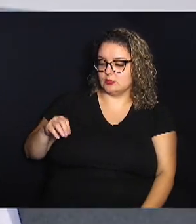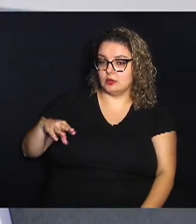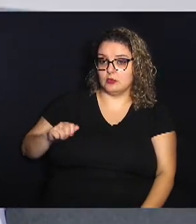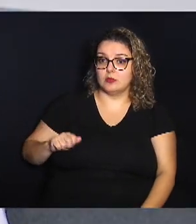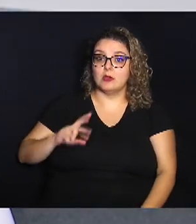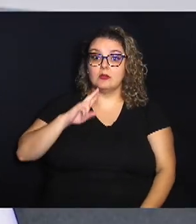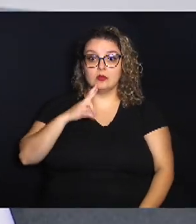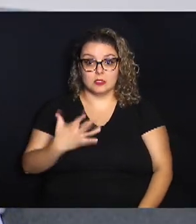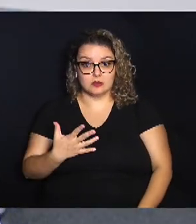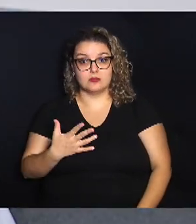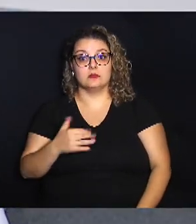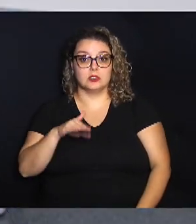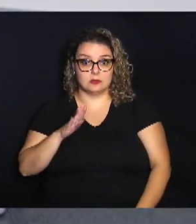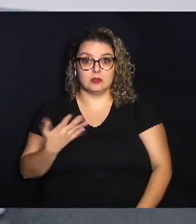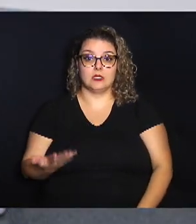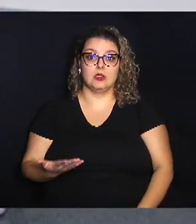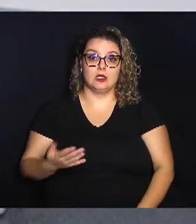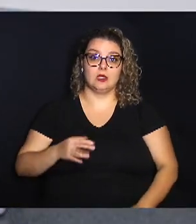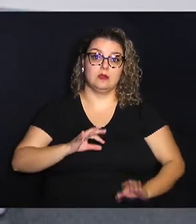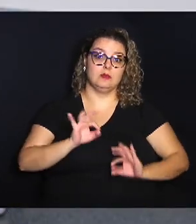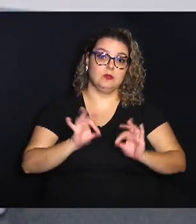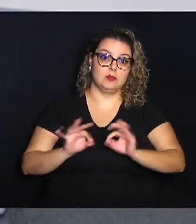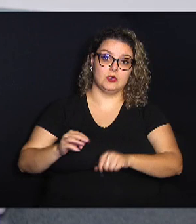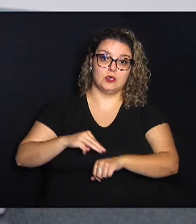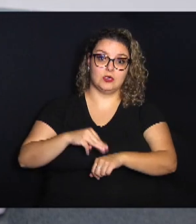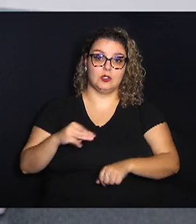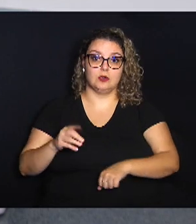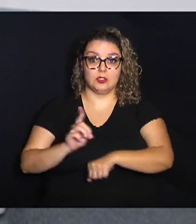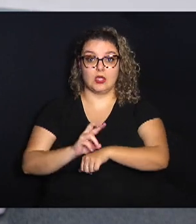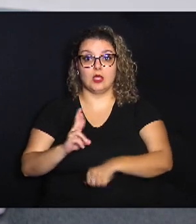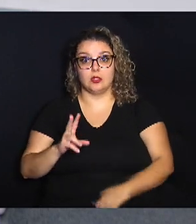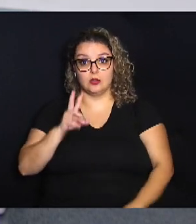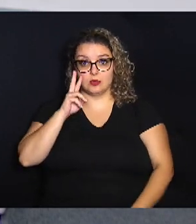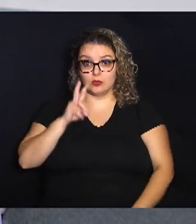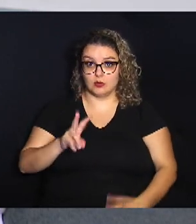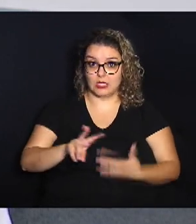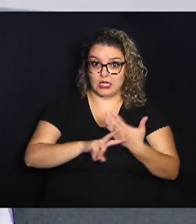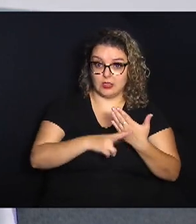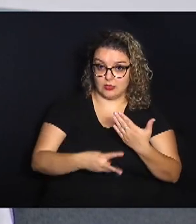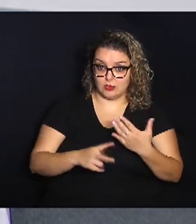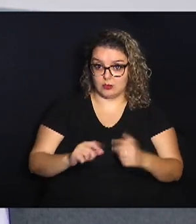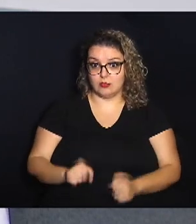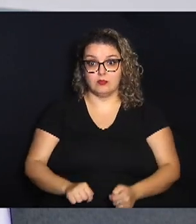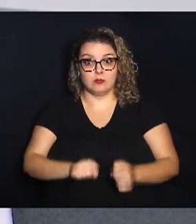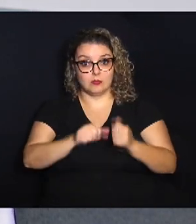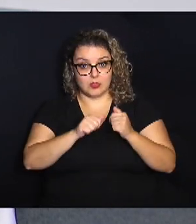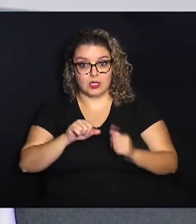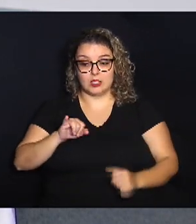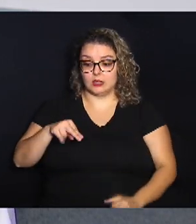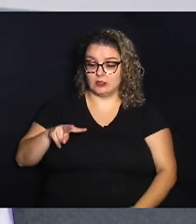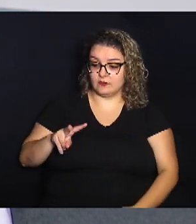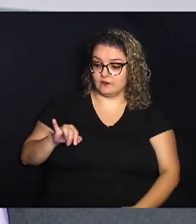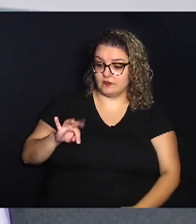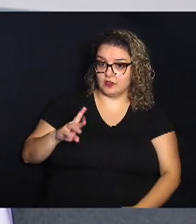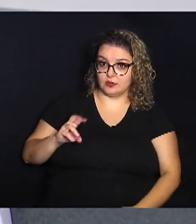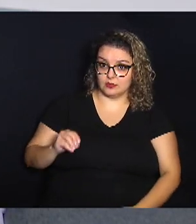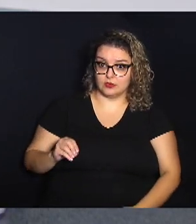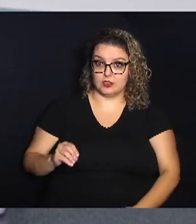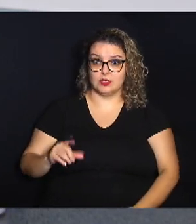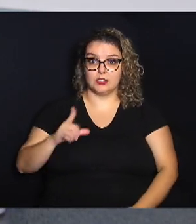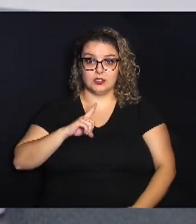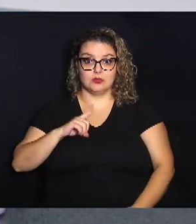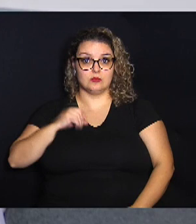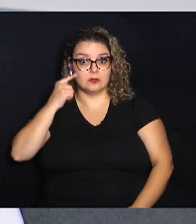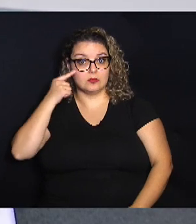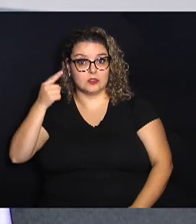de mestrado. E aí no doutorado, como a gente viu esse efeito benéfico in vitro, tivemos a ideia de